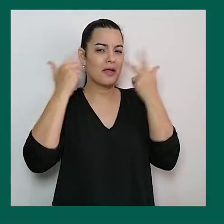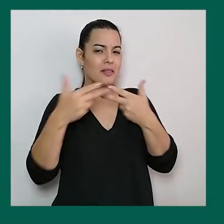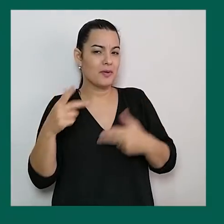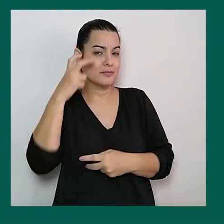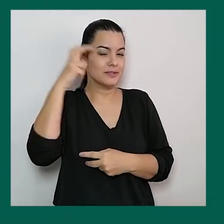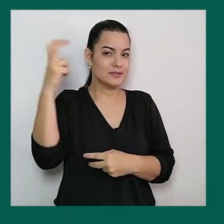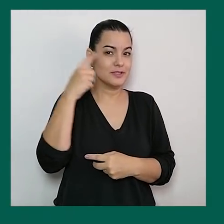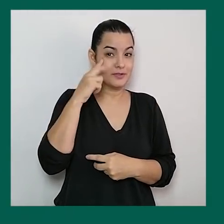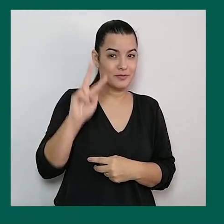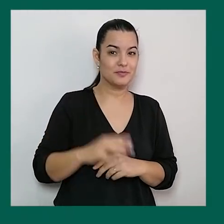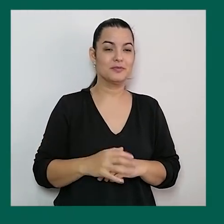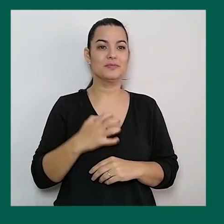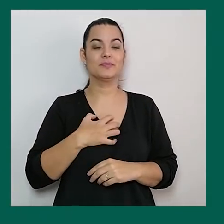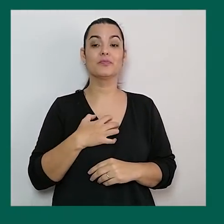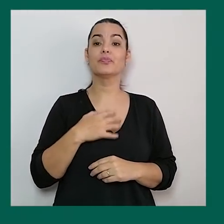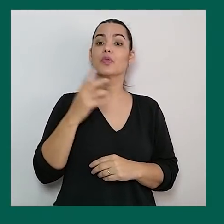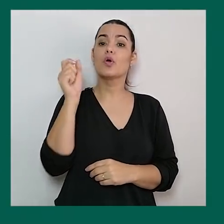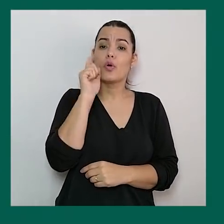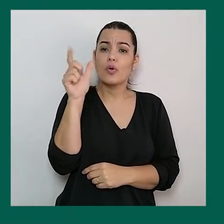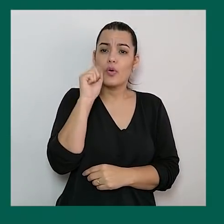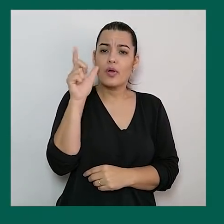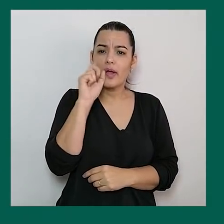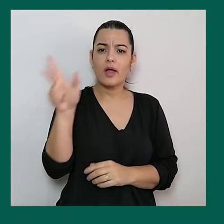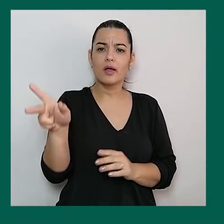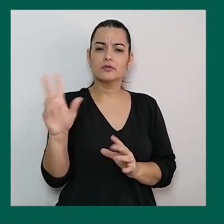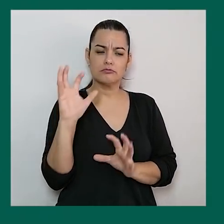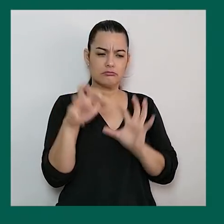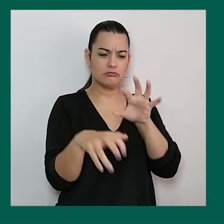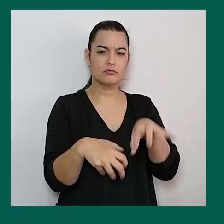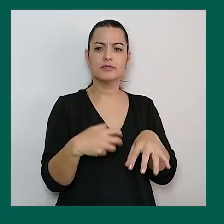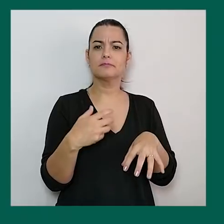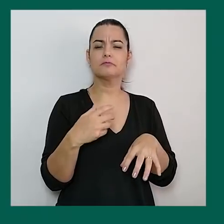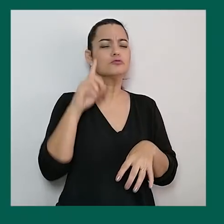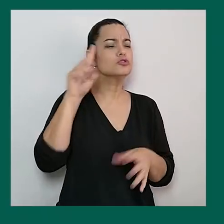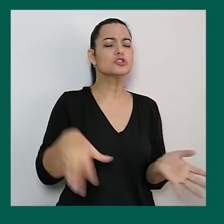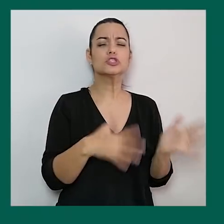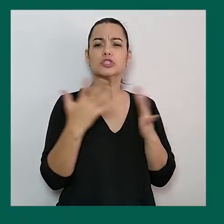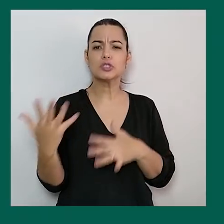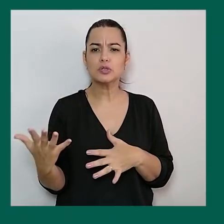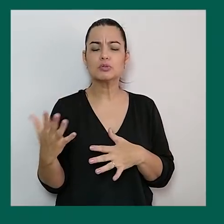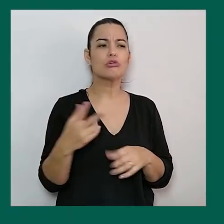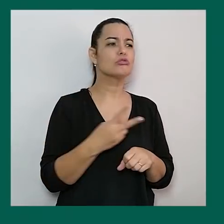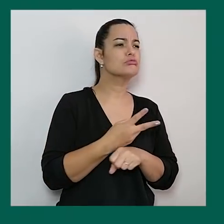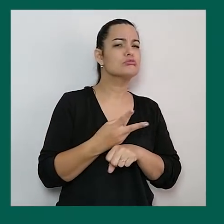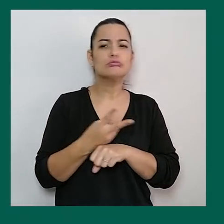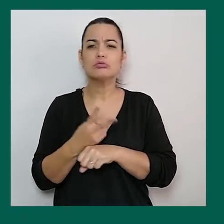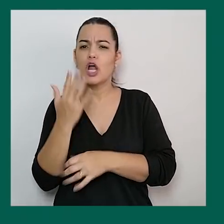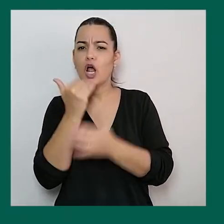O gato do mato, depois de passar o dia inteiro caçando sem resultados, deitou-se